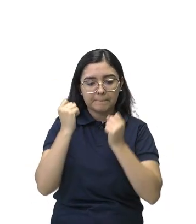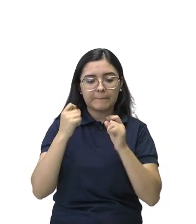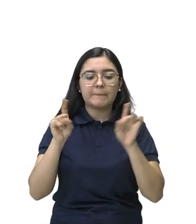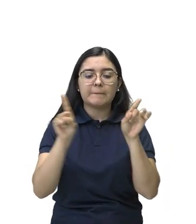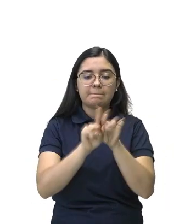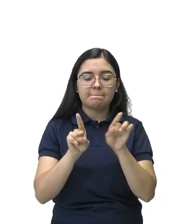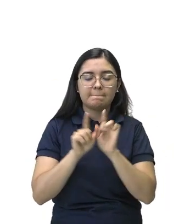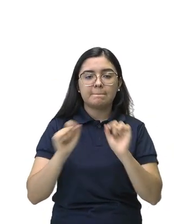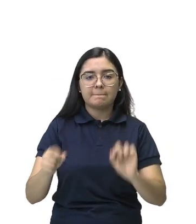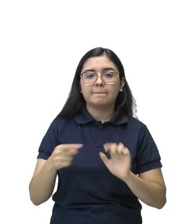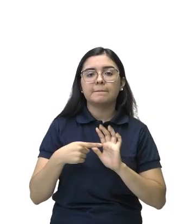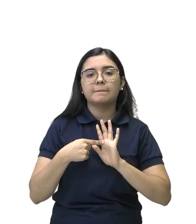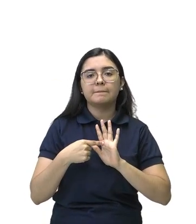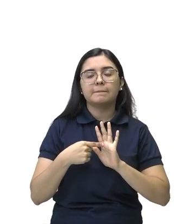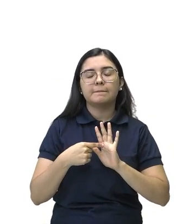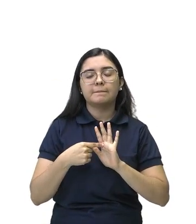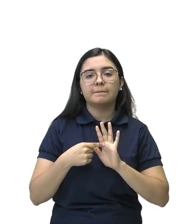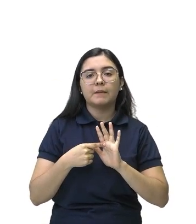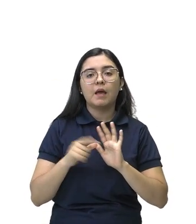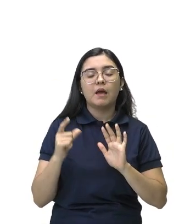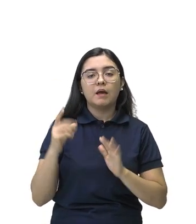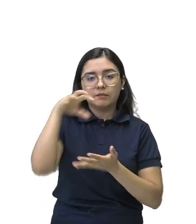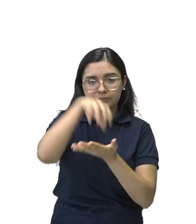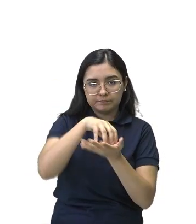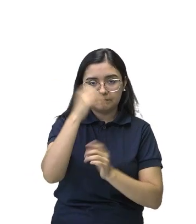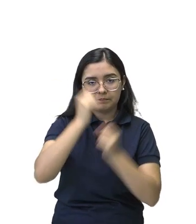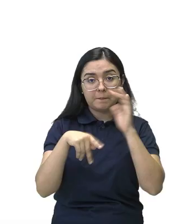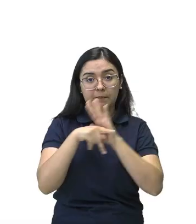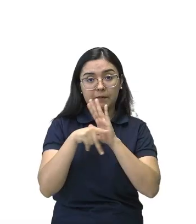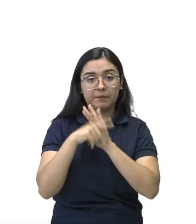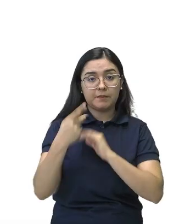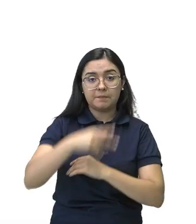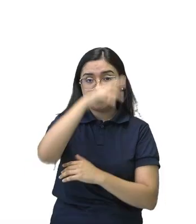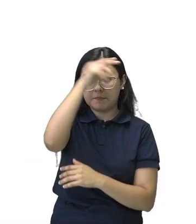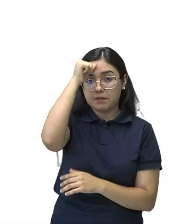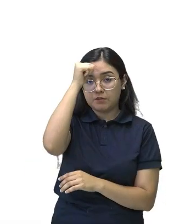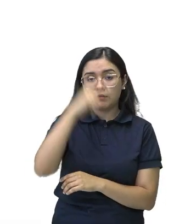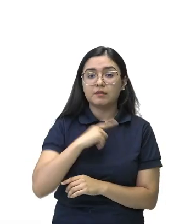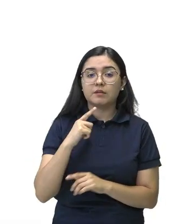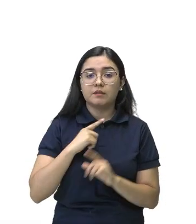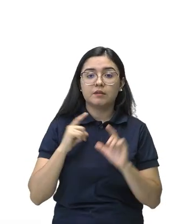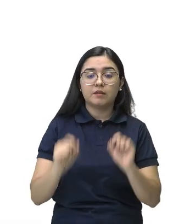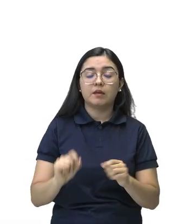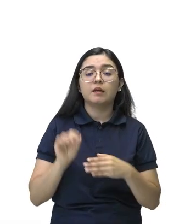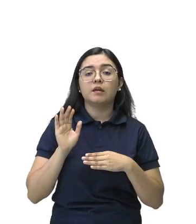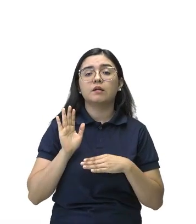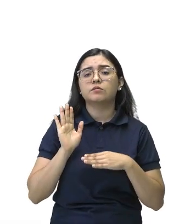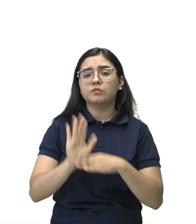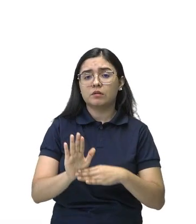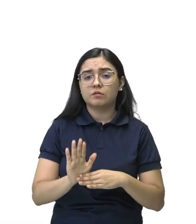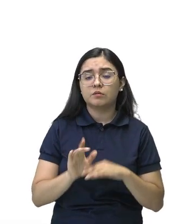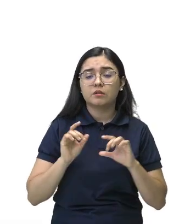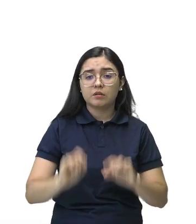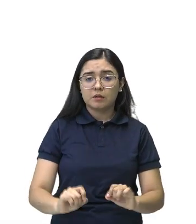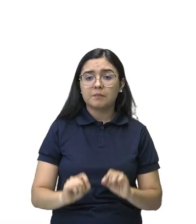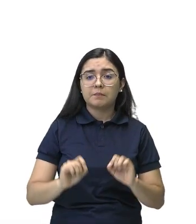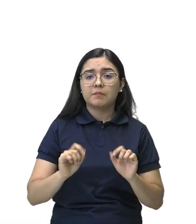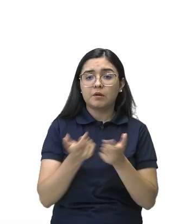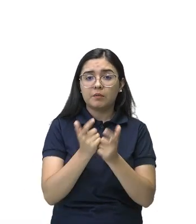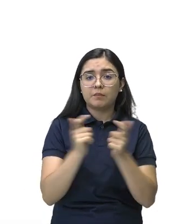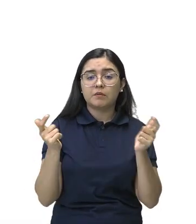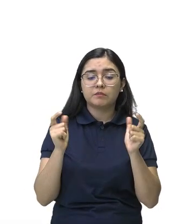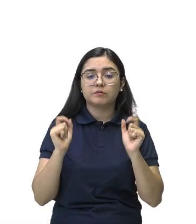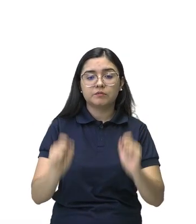A presença da Zona Franca de Manaus tem contribuído para o aumento